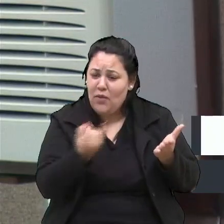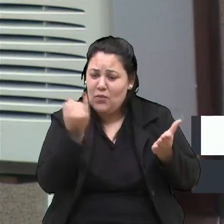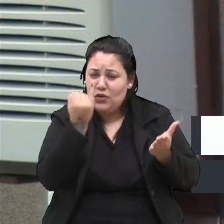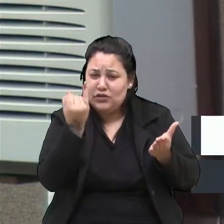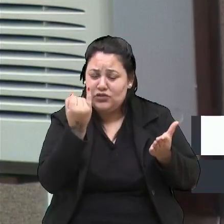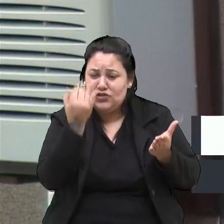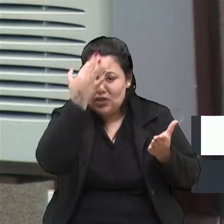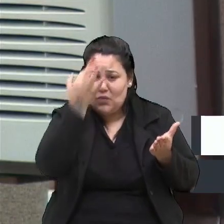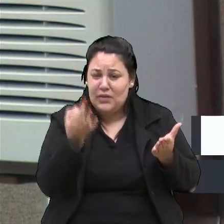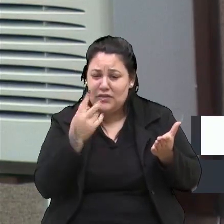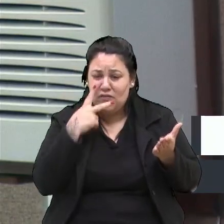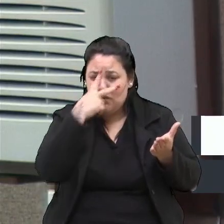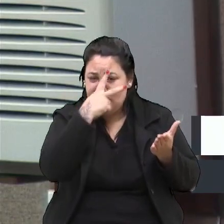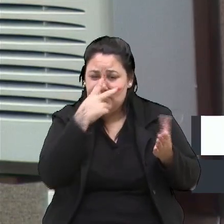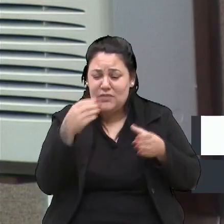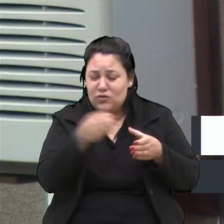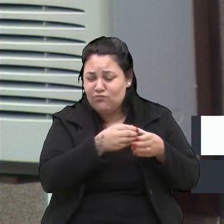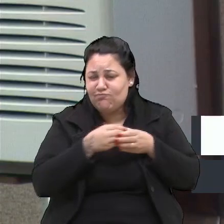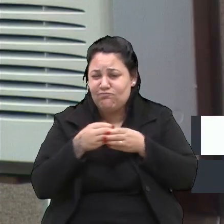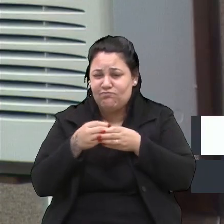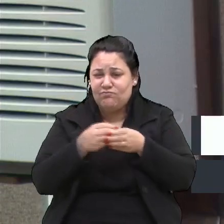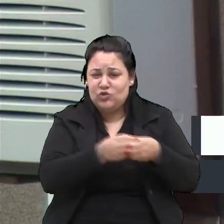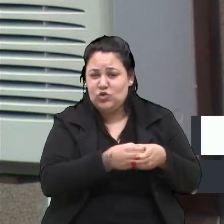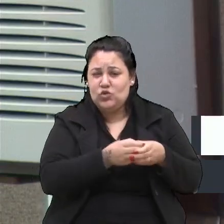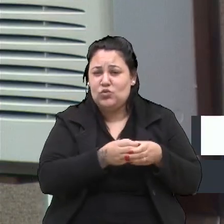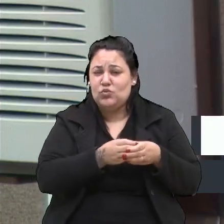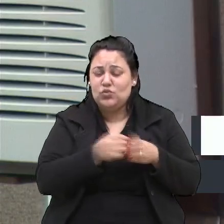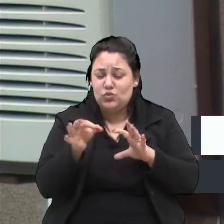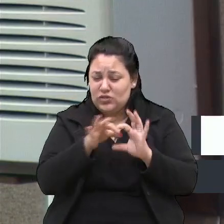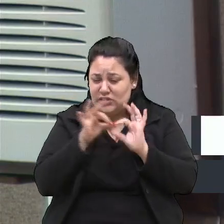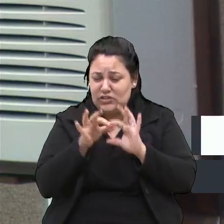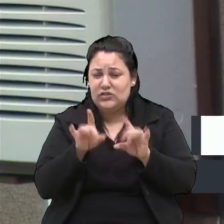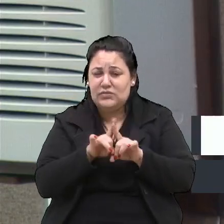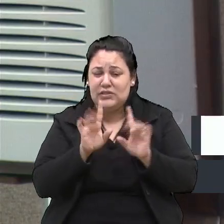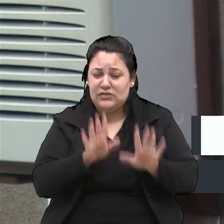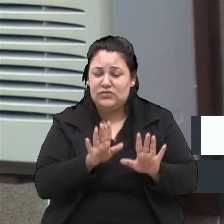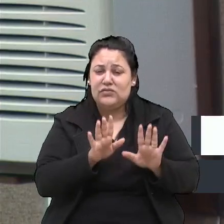entendimento de fortalecimento. Então, já declarar